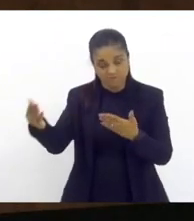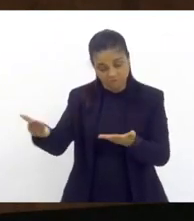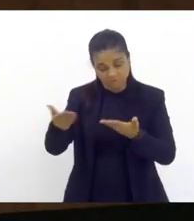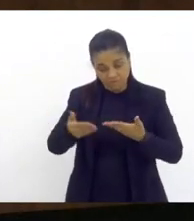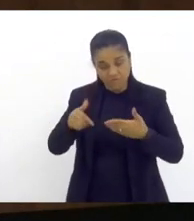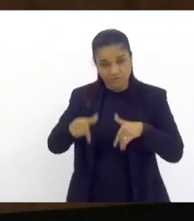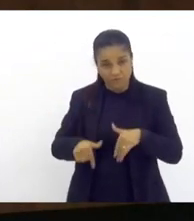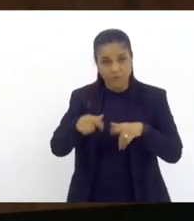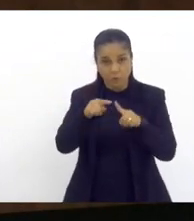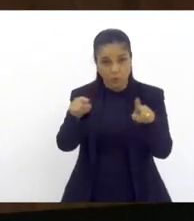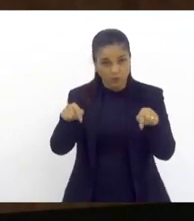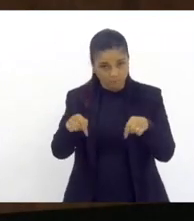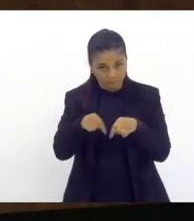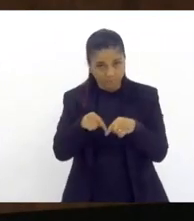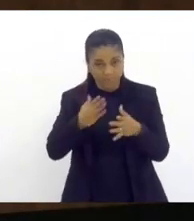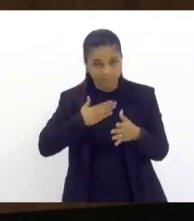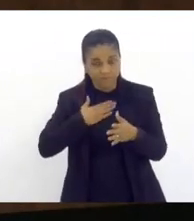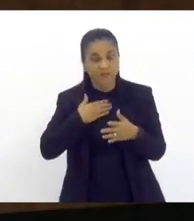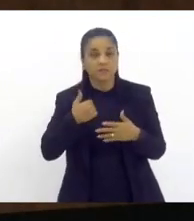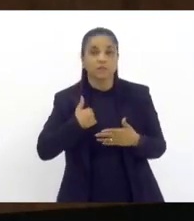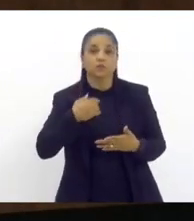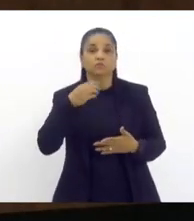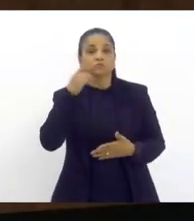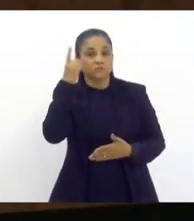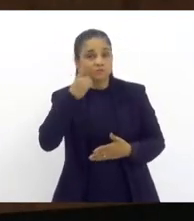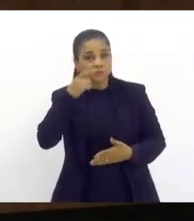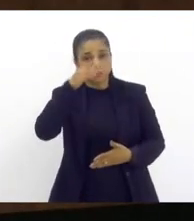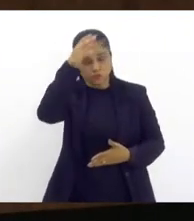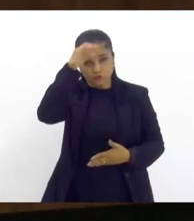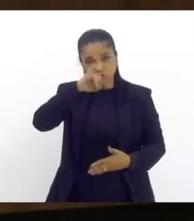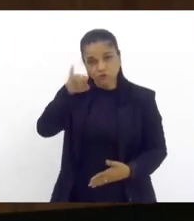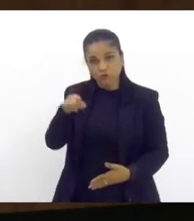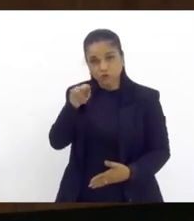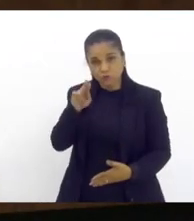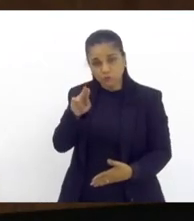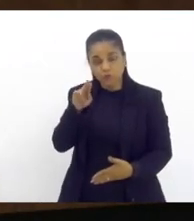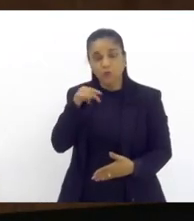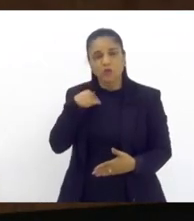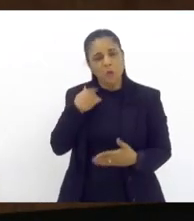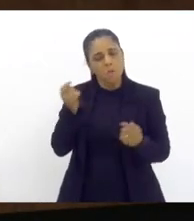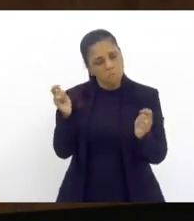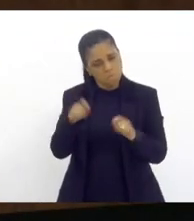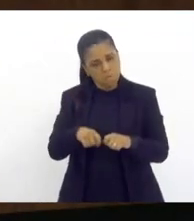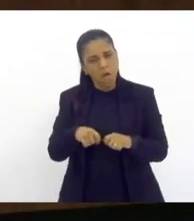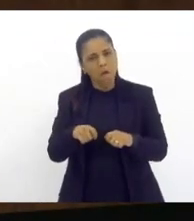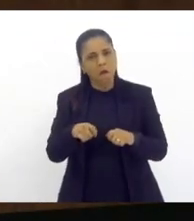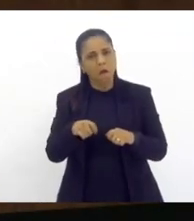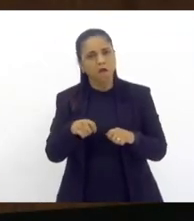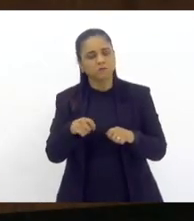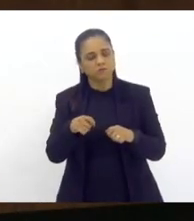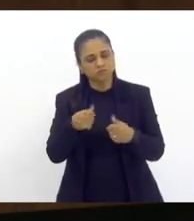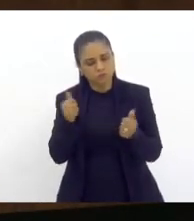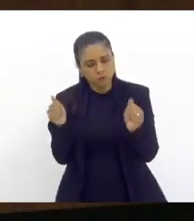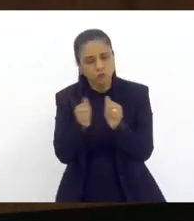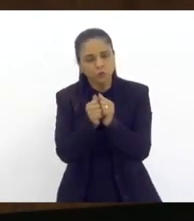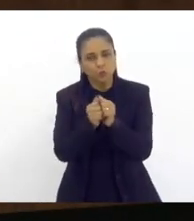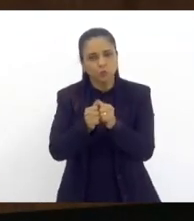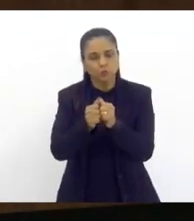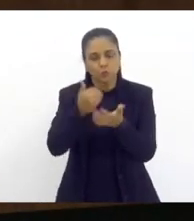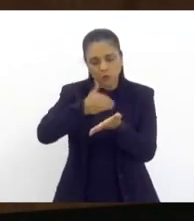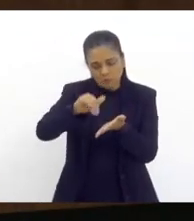Ju, eu acho que esse é um papel que a gente pode construir com a nova secretária.